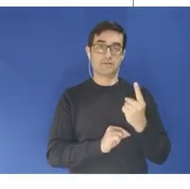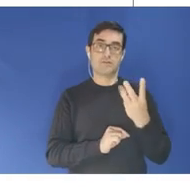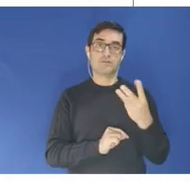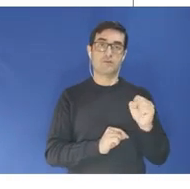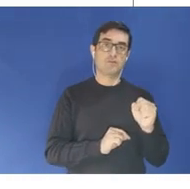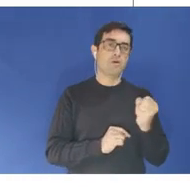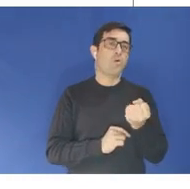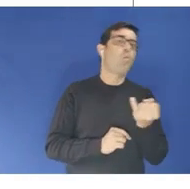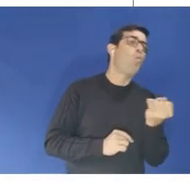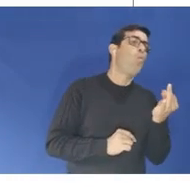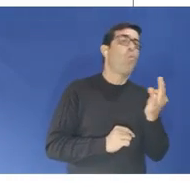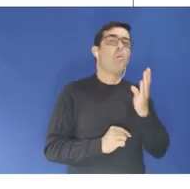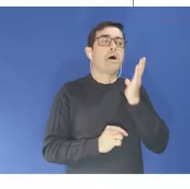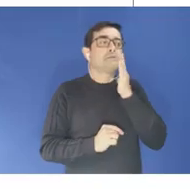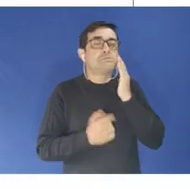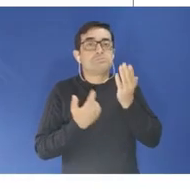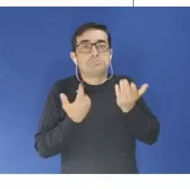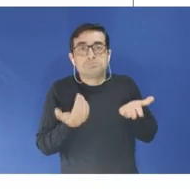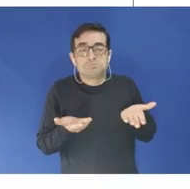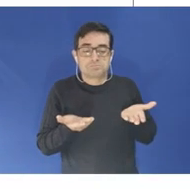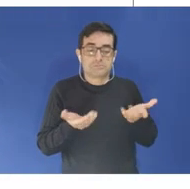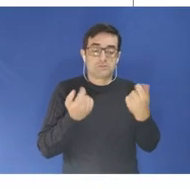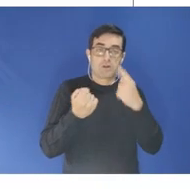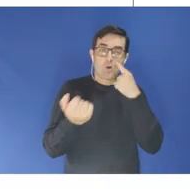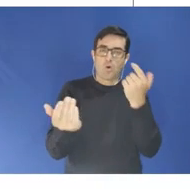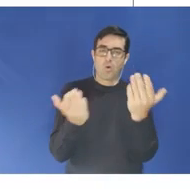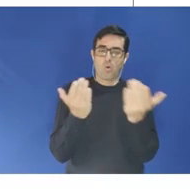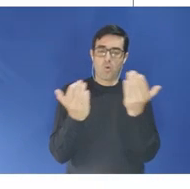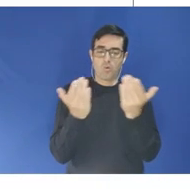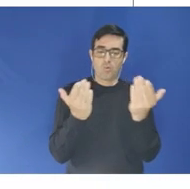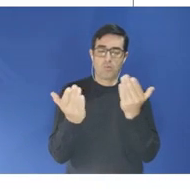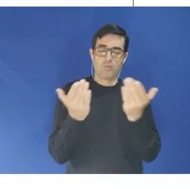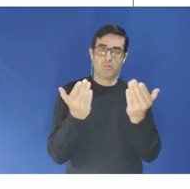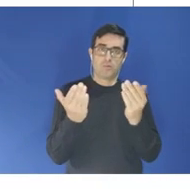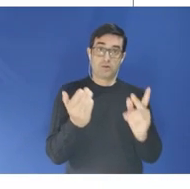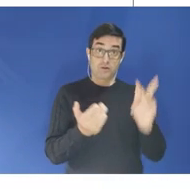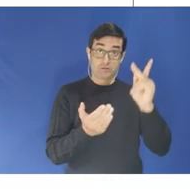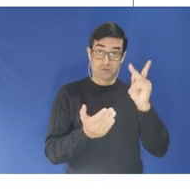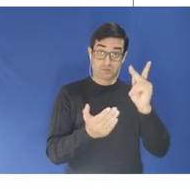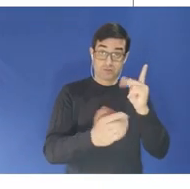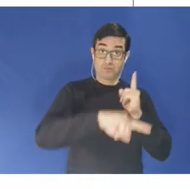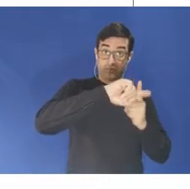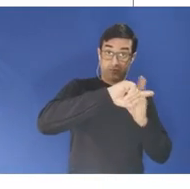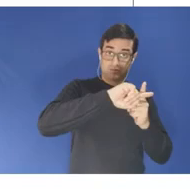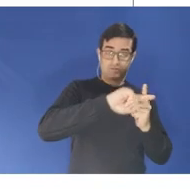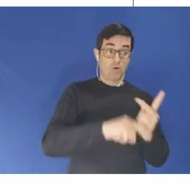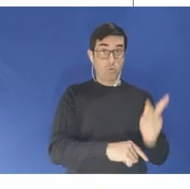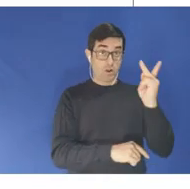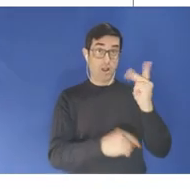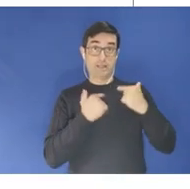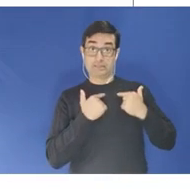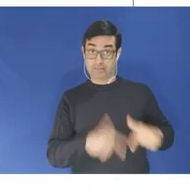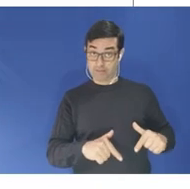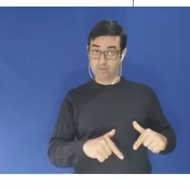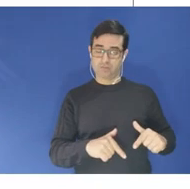138, mas eu não sei quanto reduz. Então, quando eu for comparar, eu sempre tenho que comparar o potássio neutro com o potássio